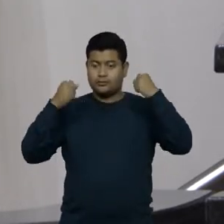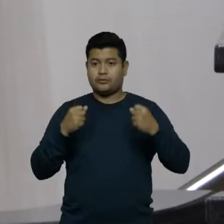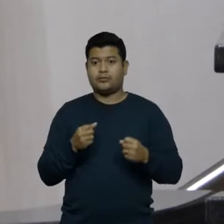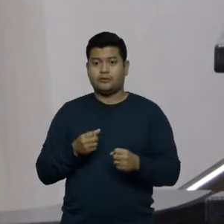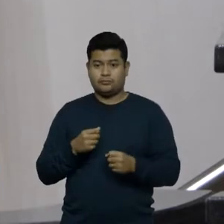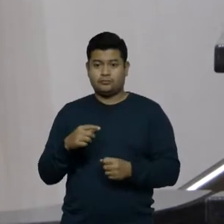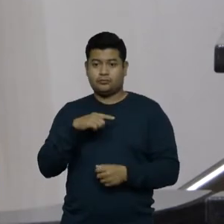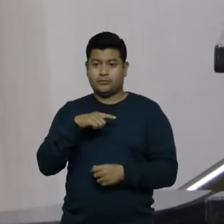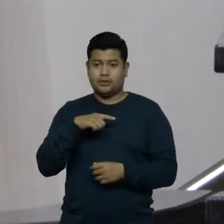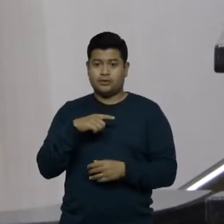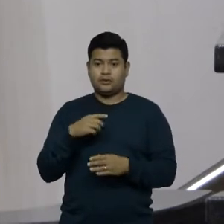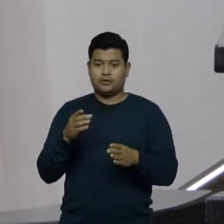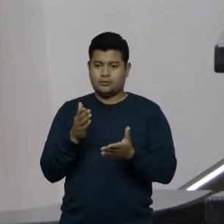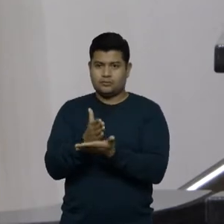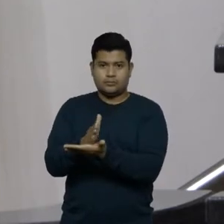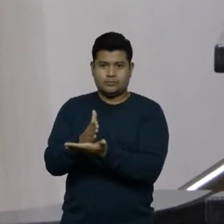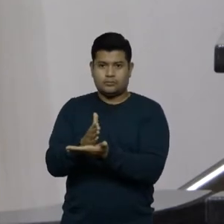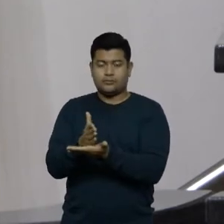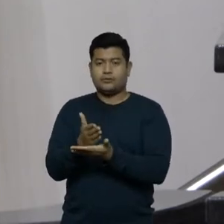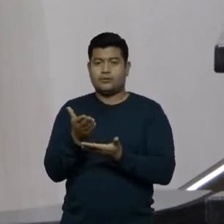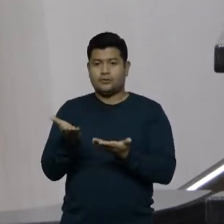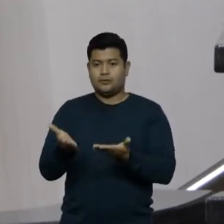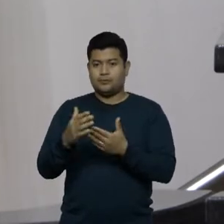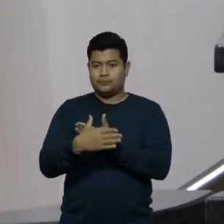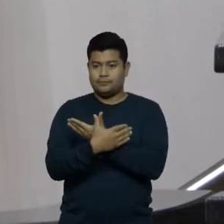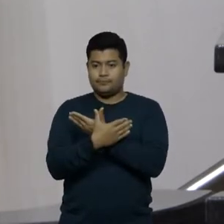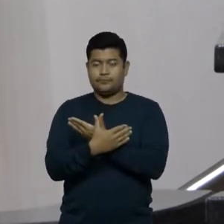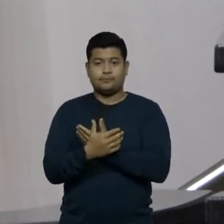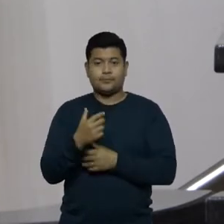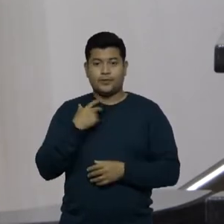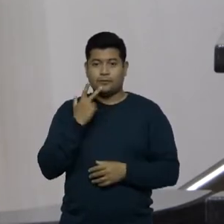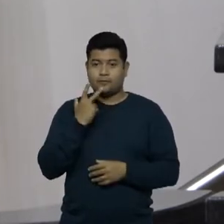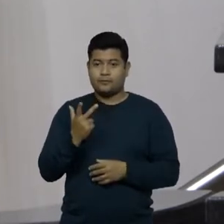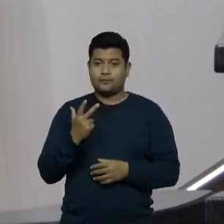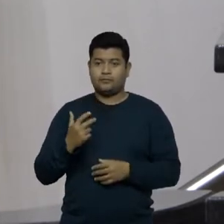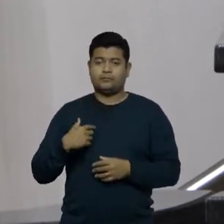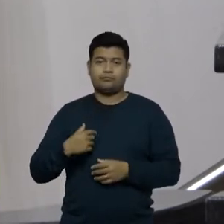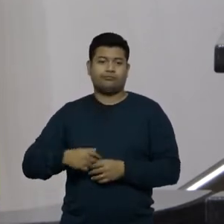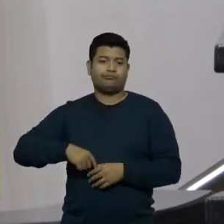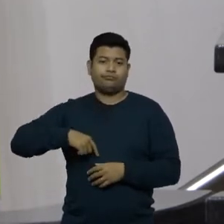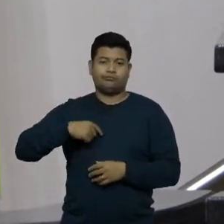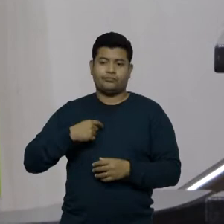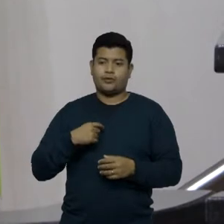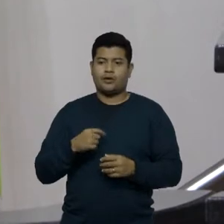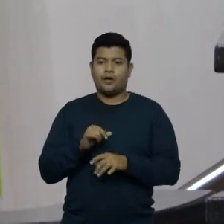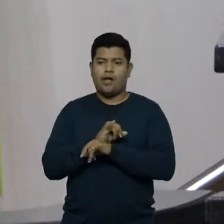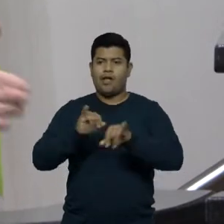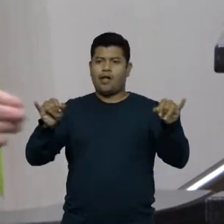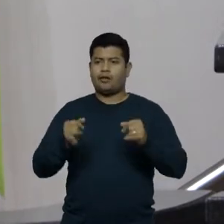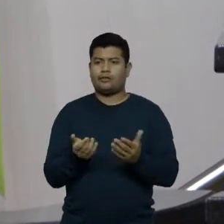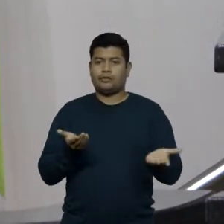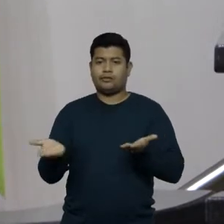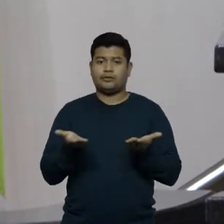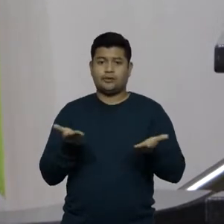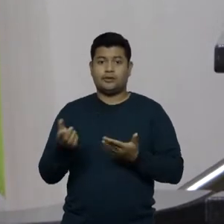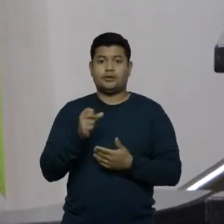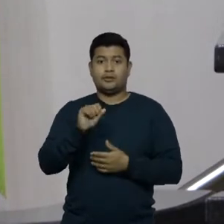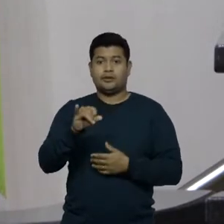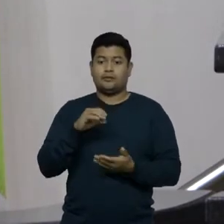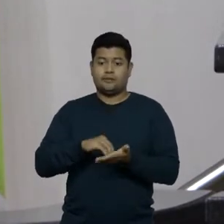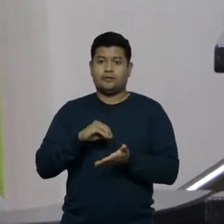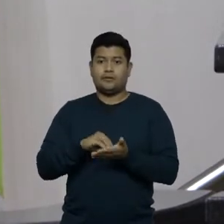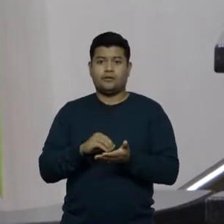Seara dias atrás aqui Falei inclusive e disse que não adianta lançar licitações se não estão atualizadas